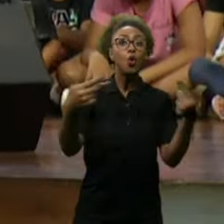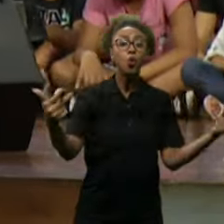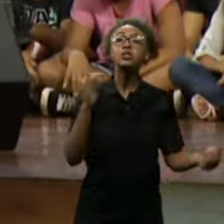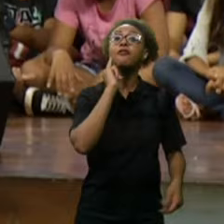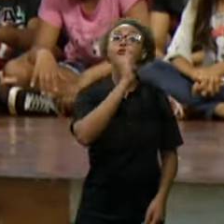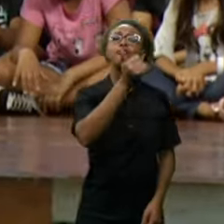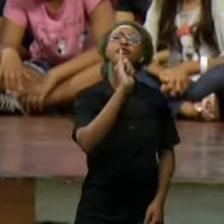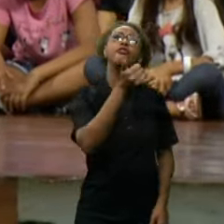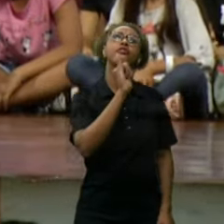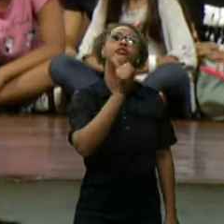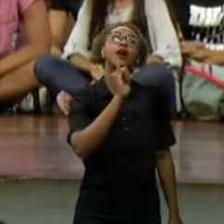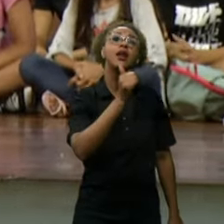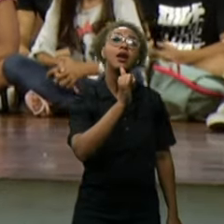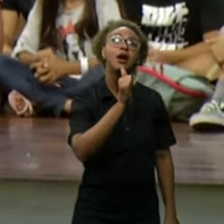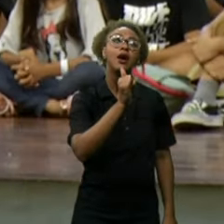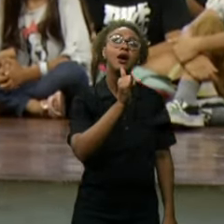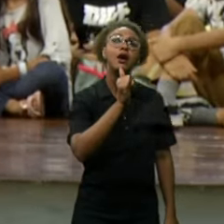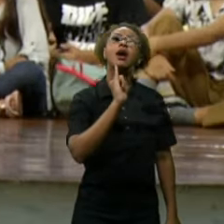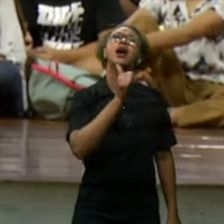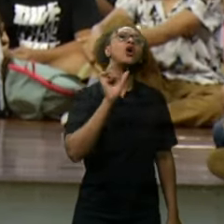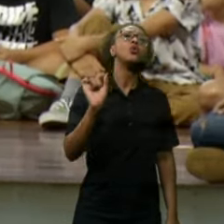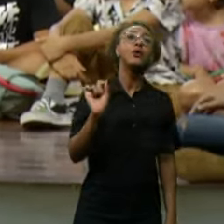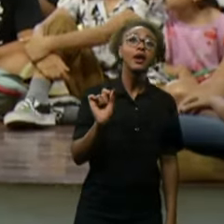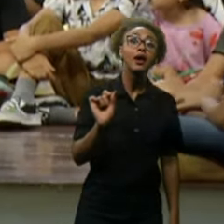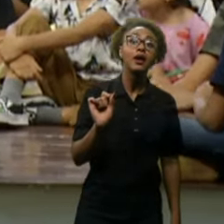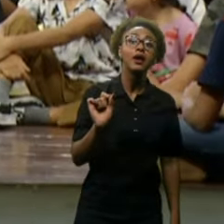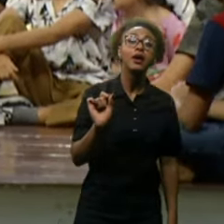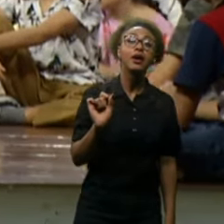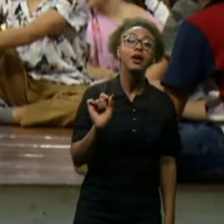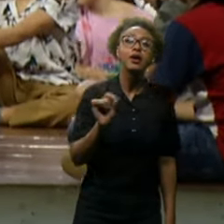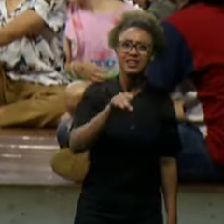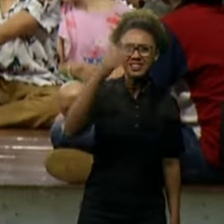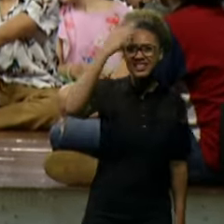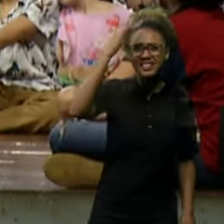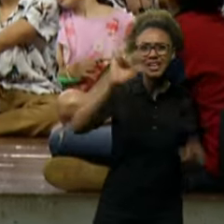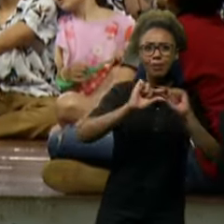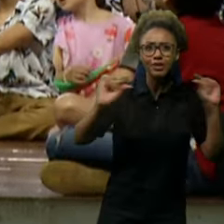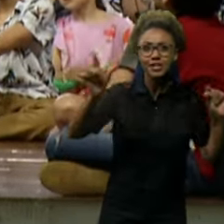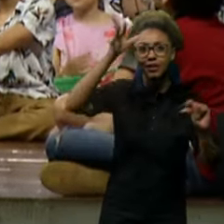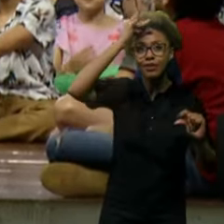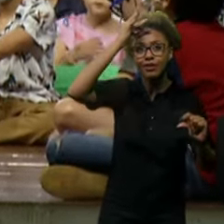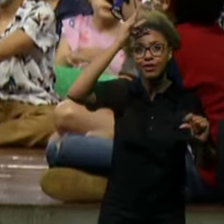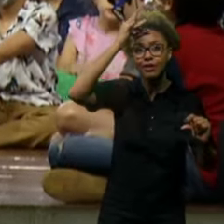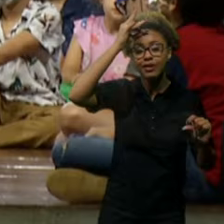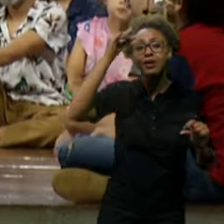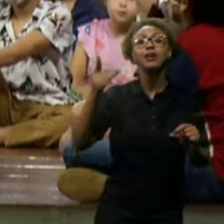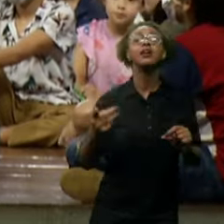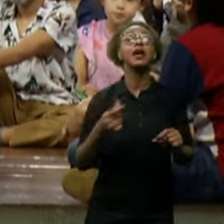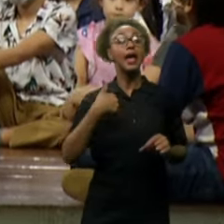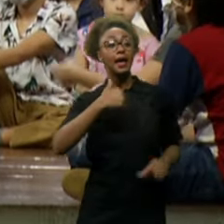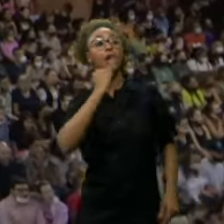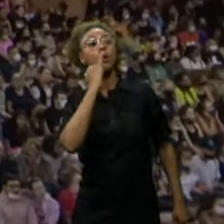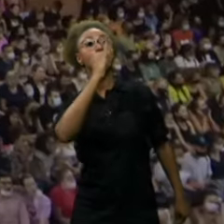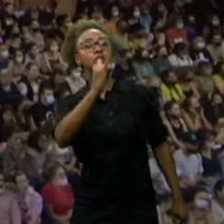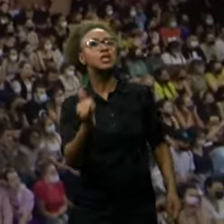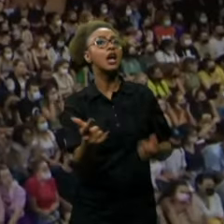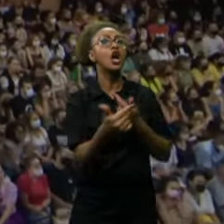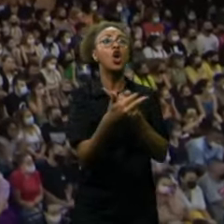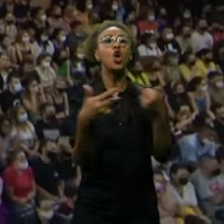anunciar a China aí anunciassem o quê gente coisas quem sabe vamos lá coisas